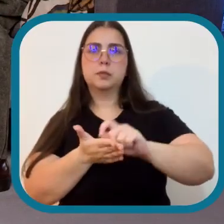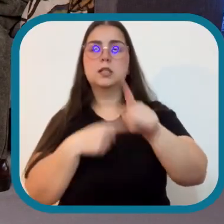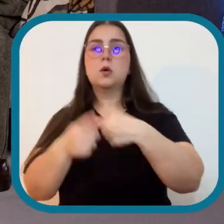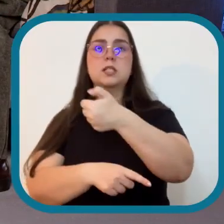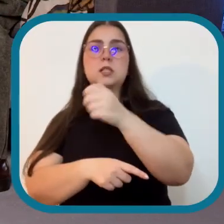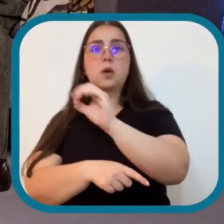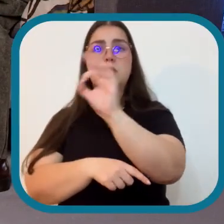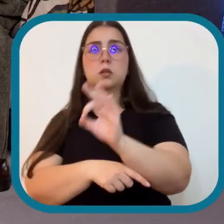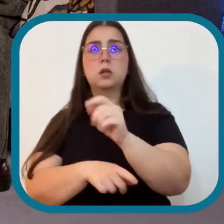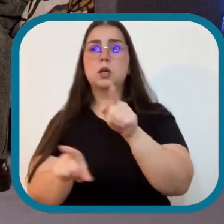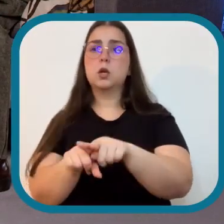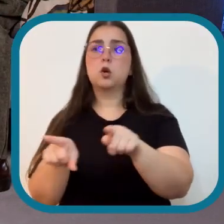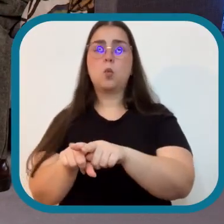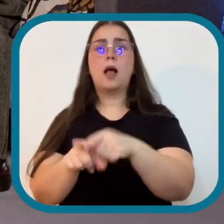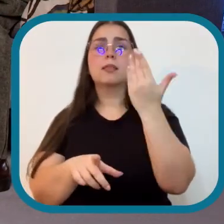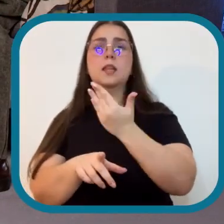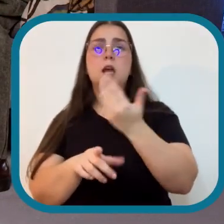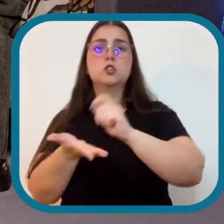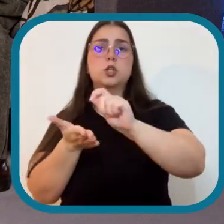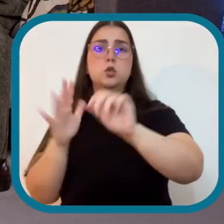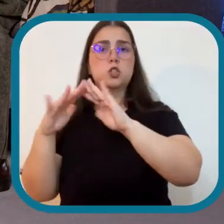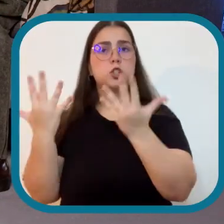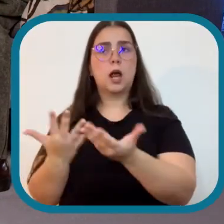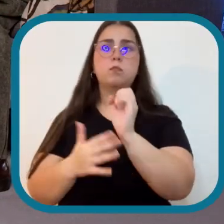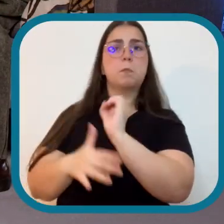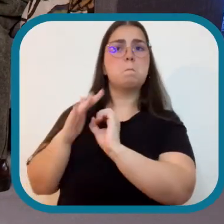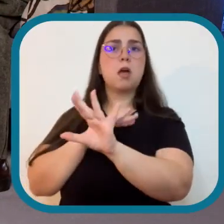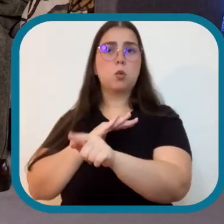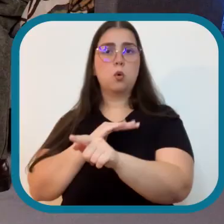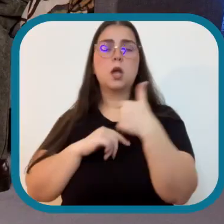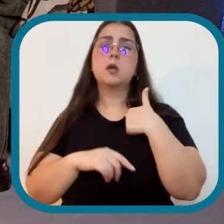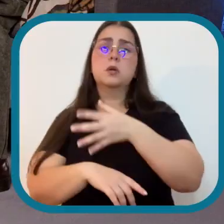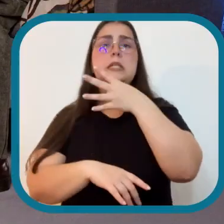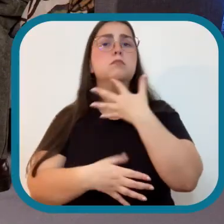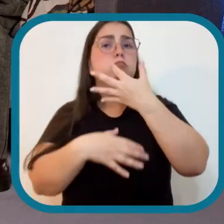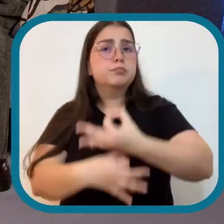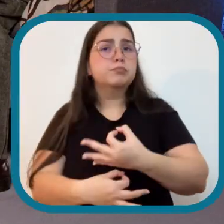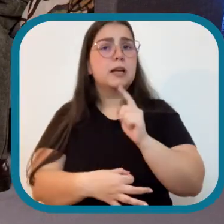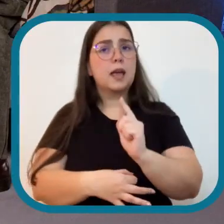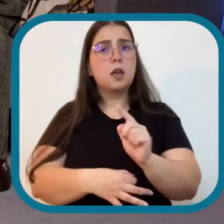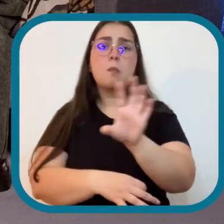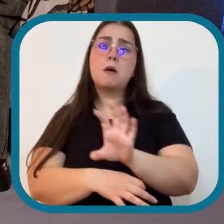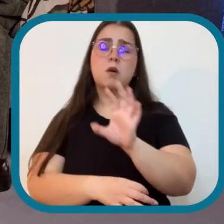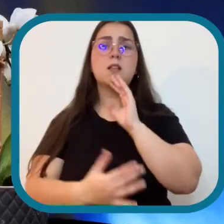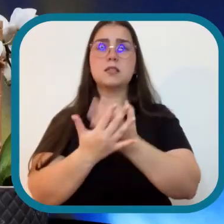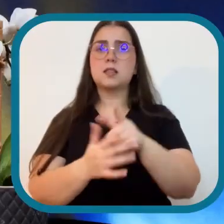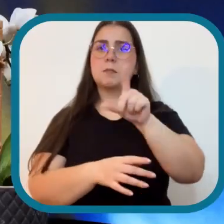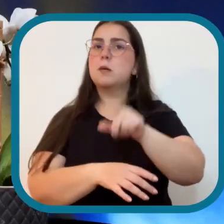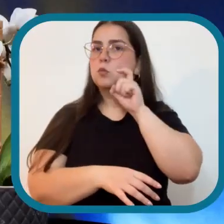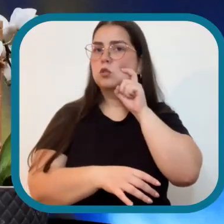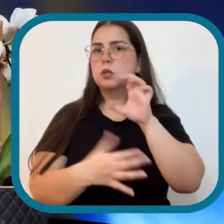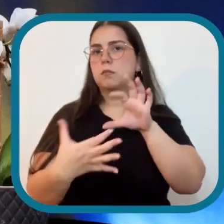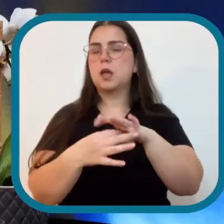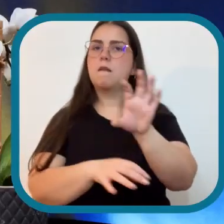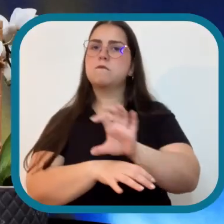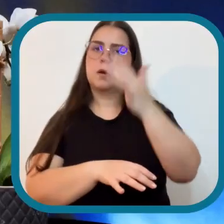fundo de reserva de proteção de direitos de autor global, por exemplo, em que eu assumo isso e é uma maneira também de proteger